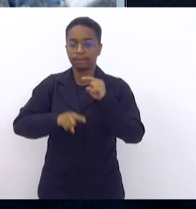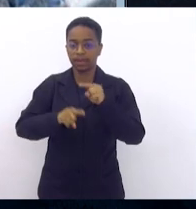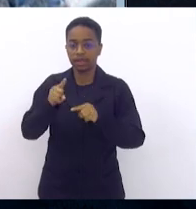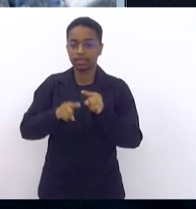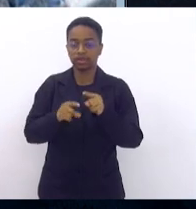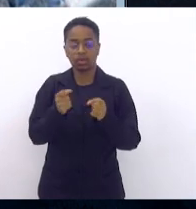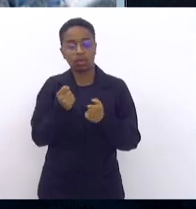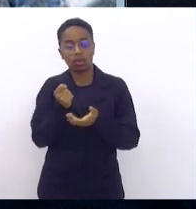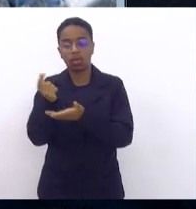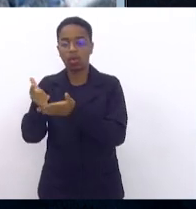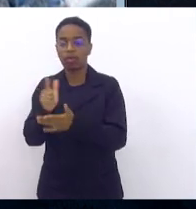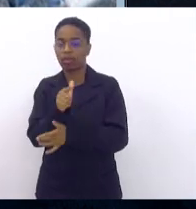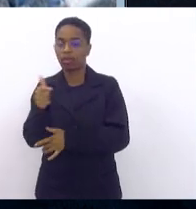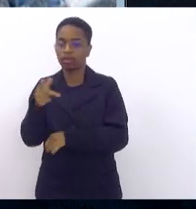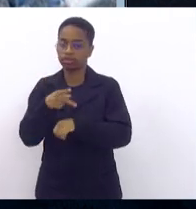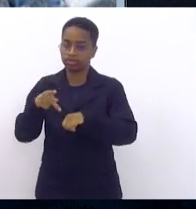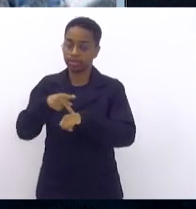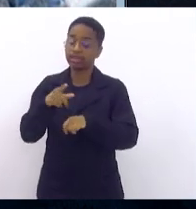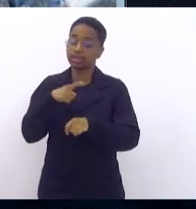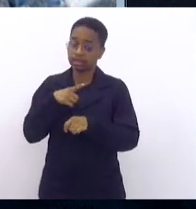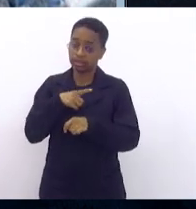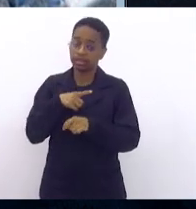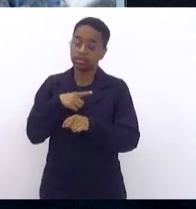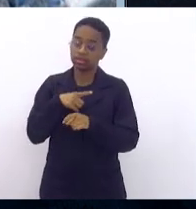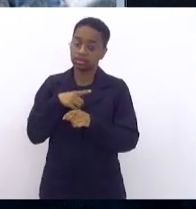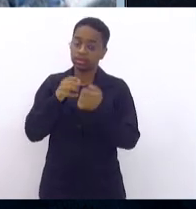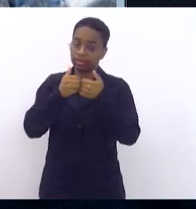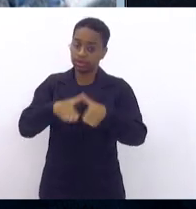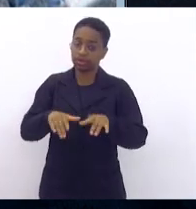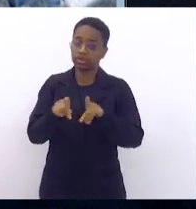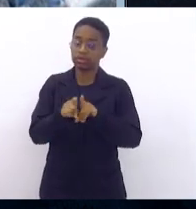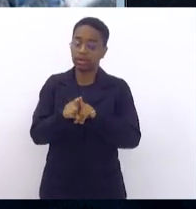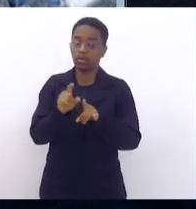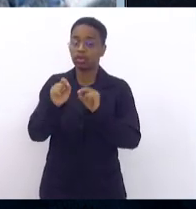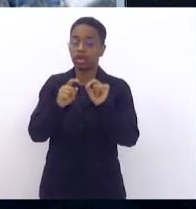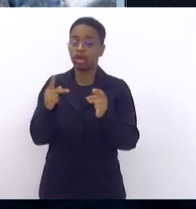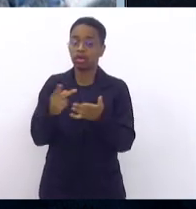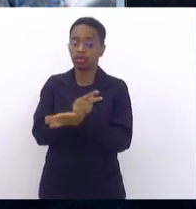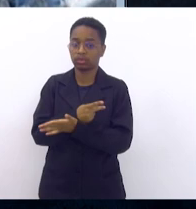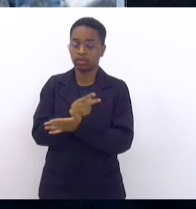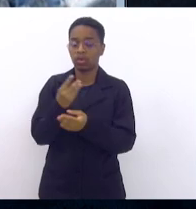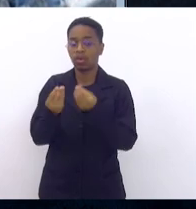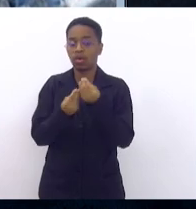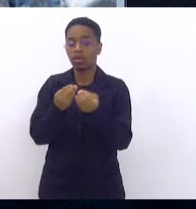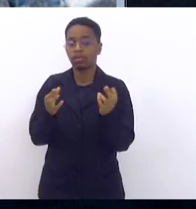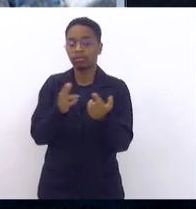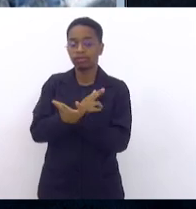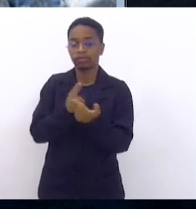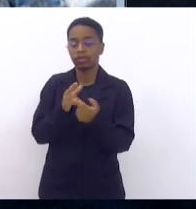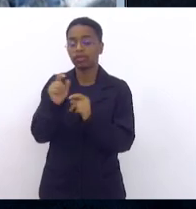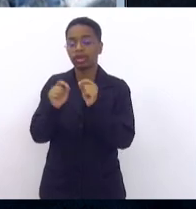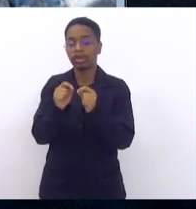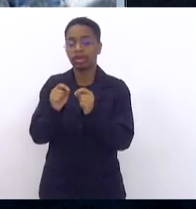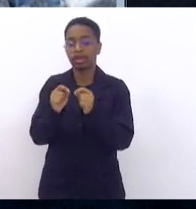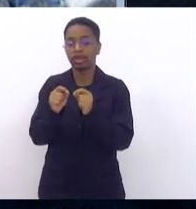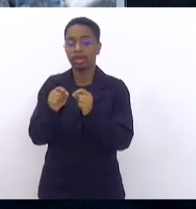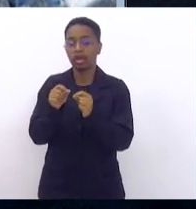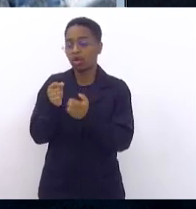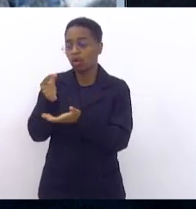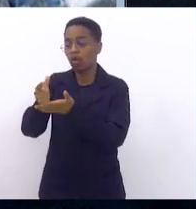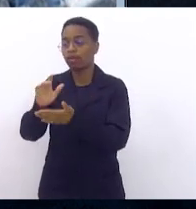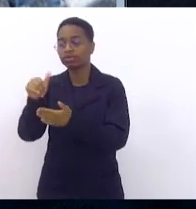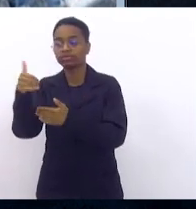importados e a gente tem um impacto aí sobretudo no que aconteceu na relação da importação e importação